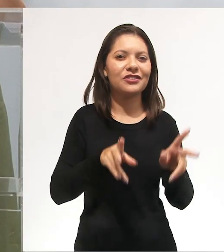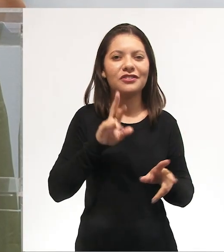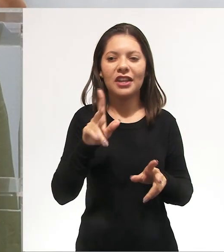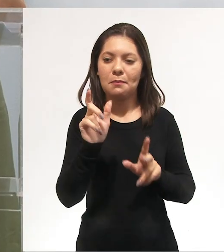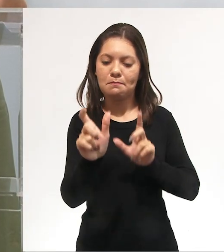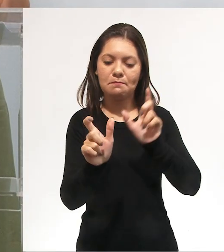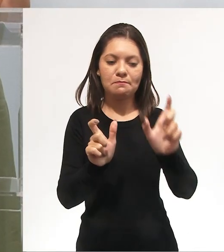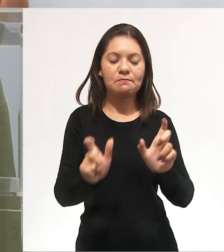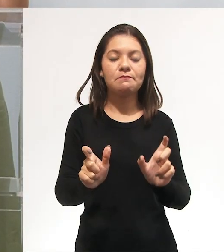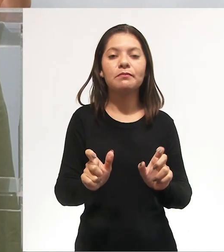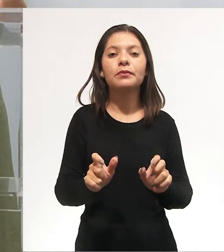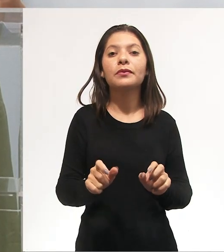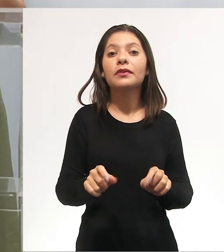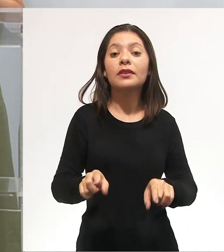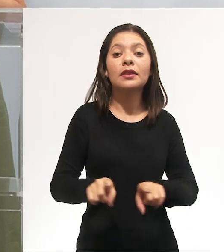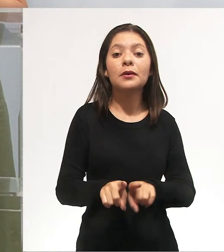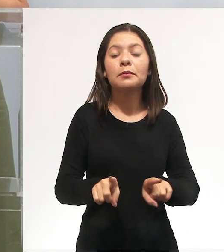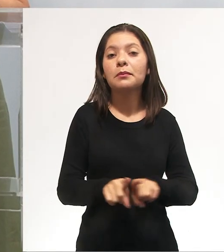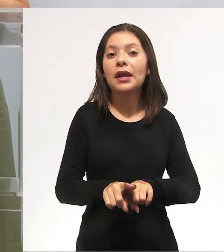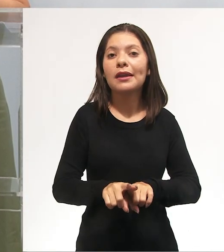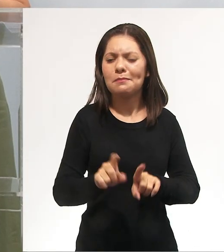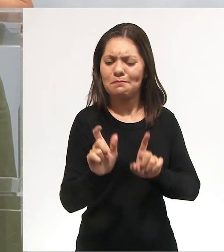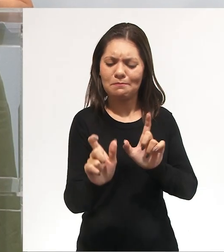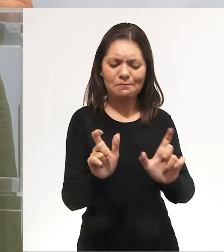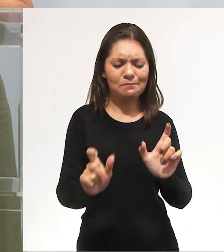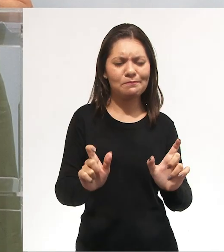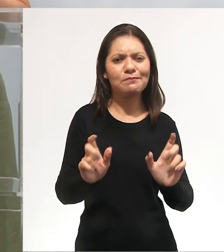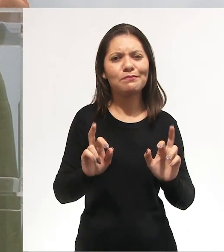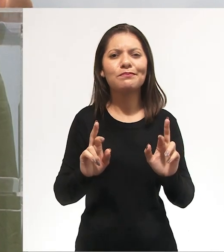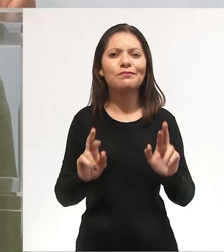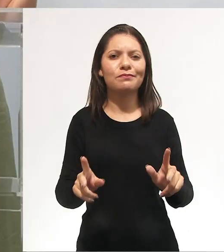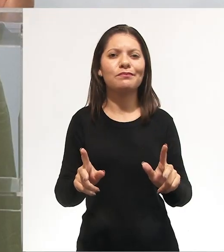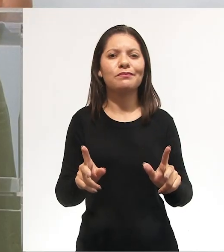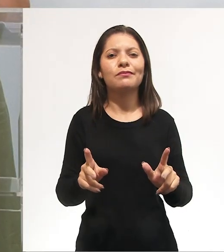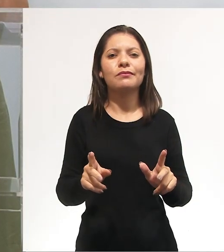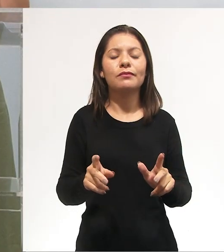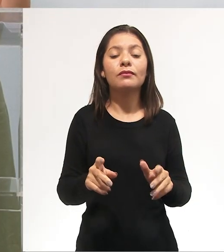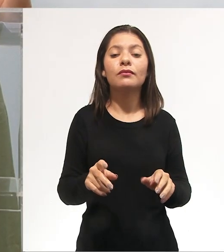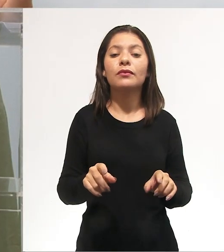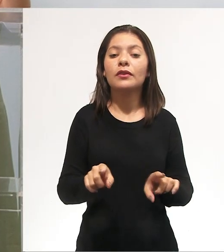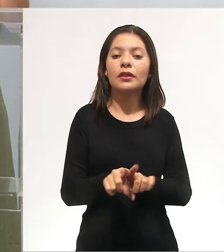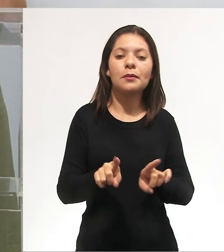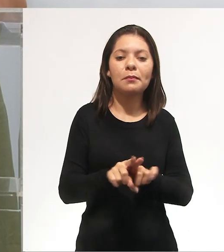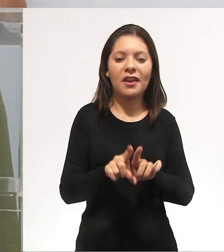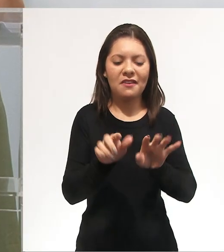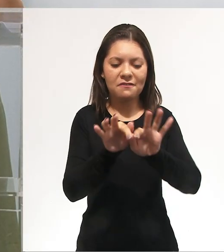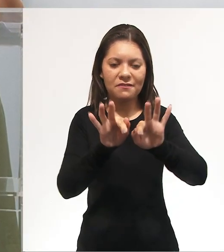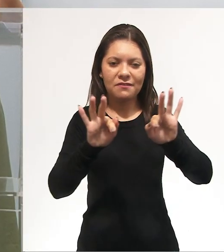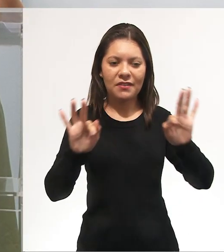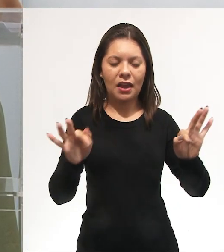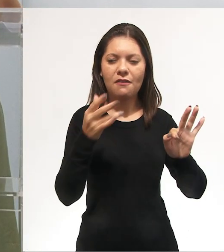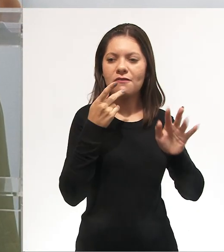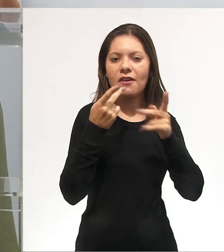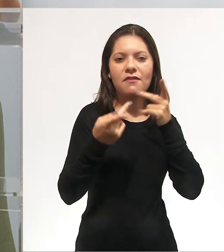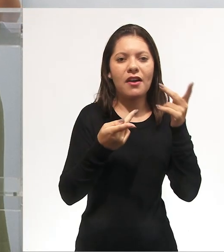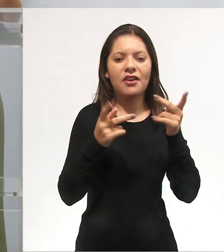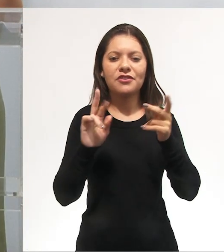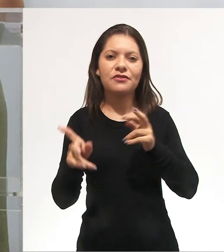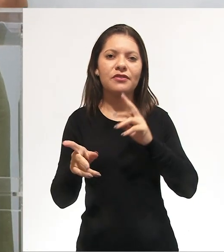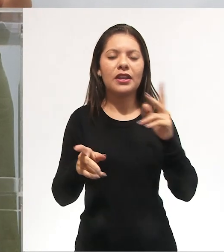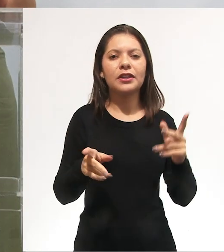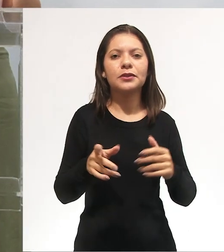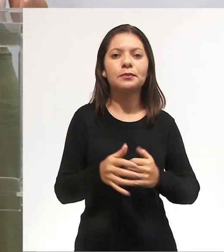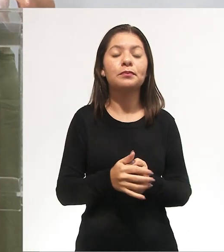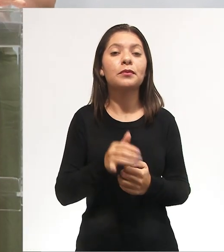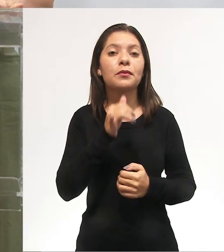das palavras, mas também no uso das palavras, ou às vezes até na construção das frases, né?